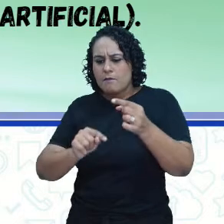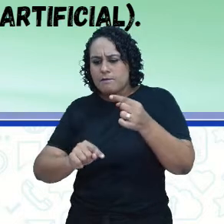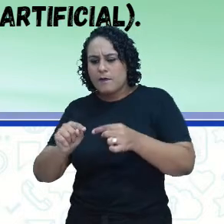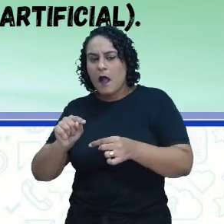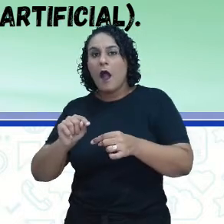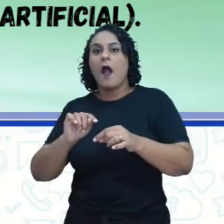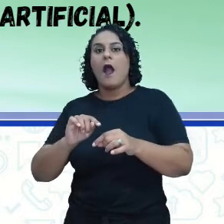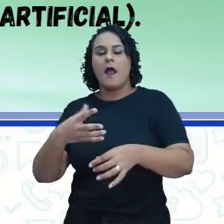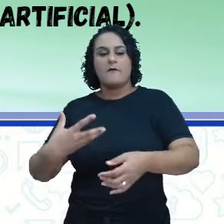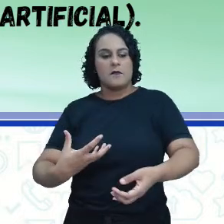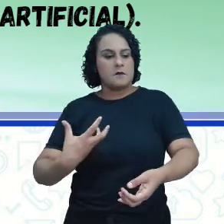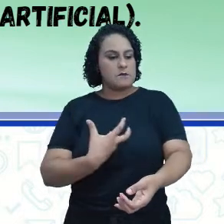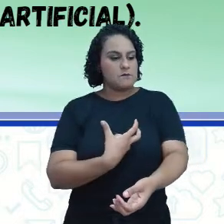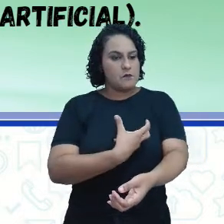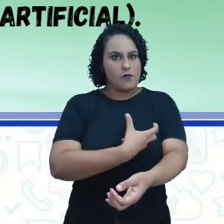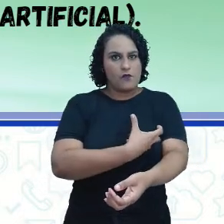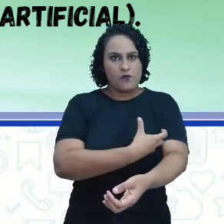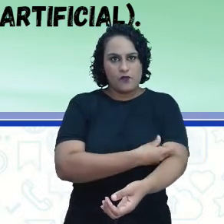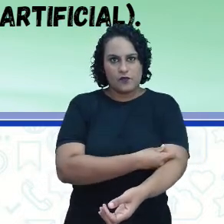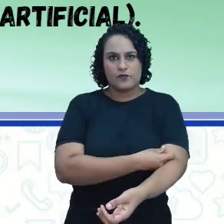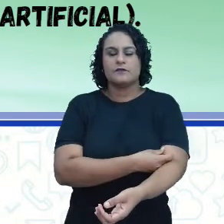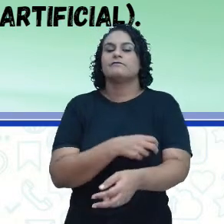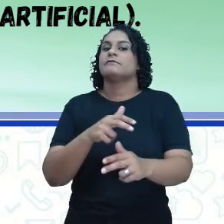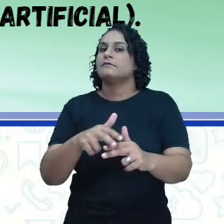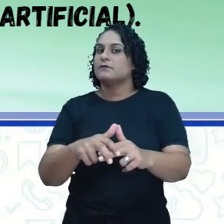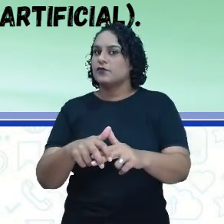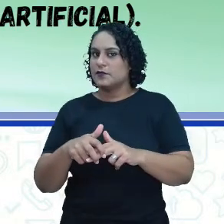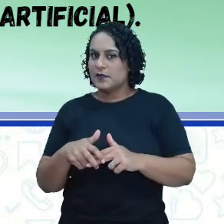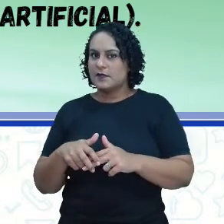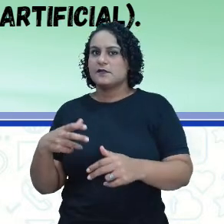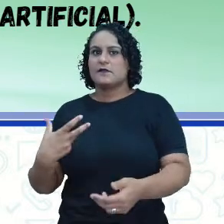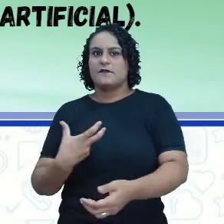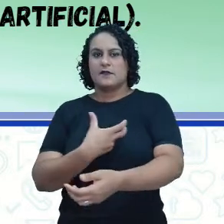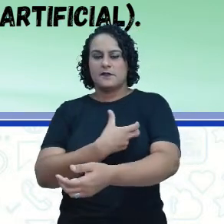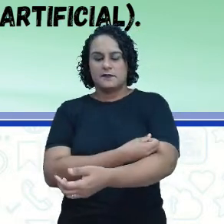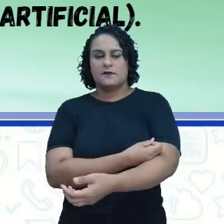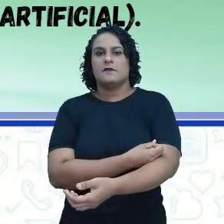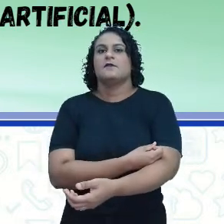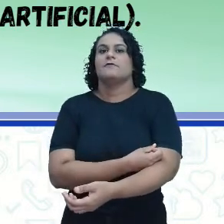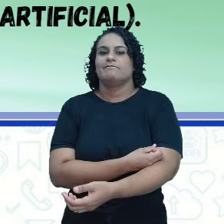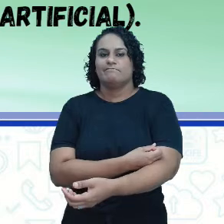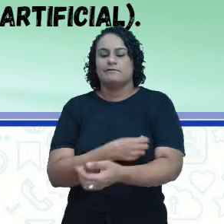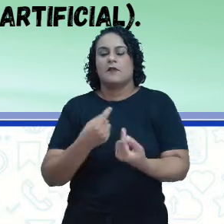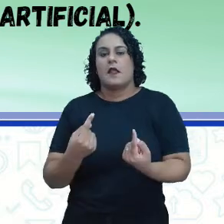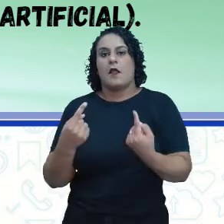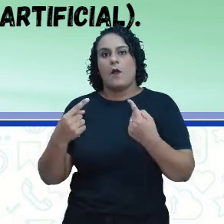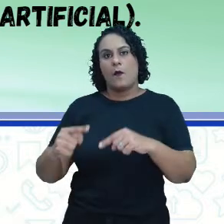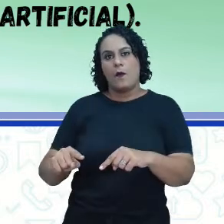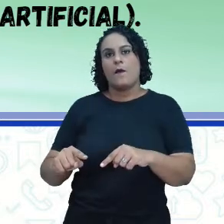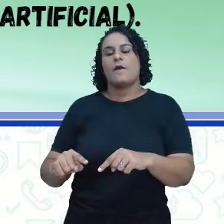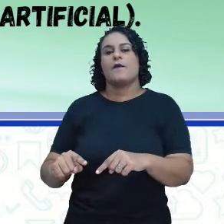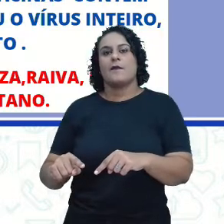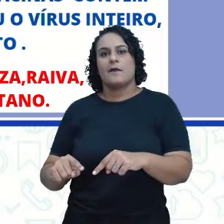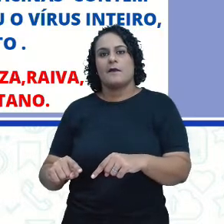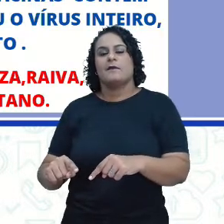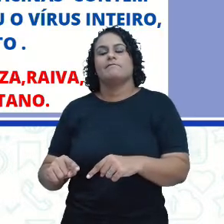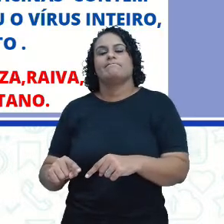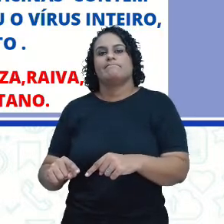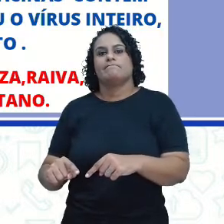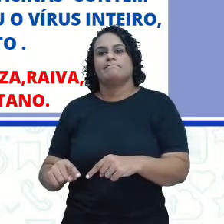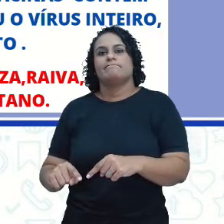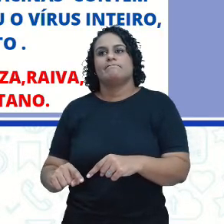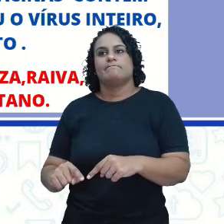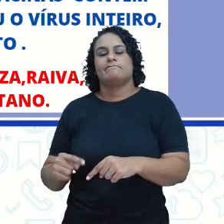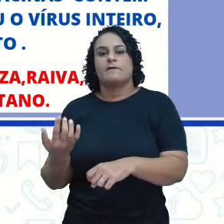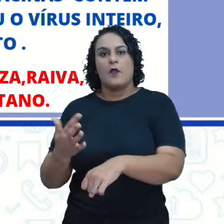uma infecção natural. Então, por isso que a vacina é chamada de imunização ativa artificial. Então, vamos